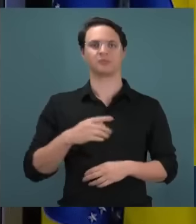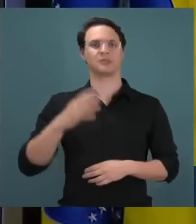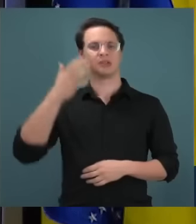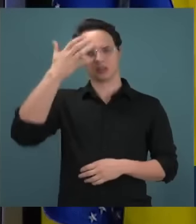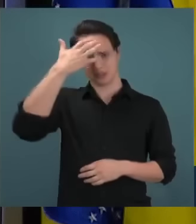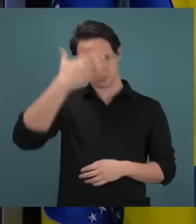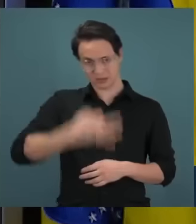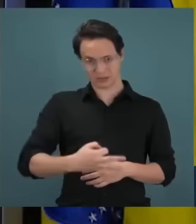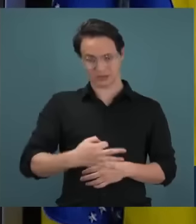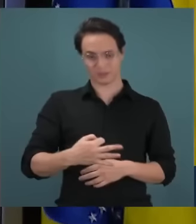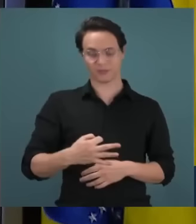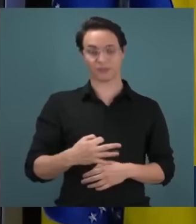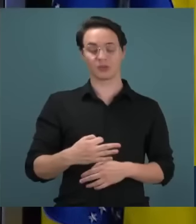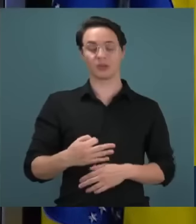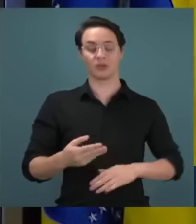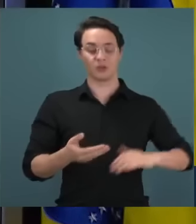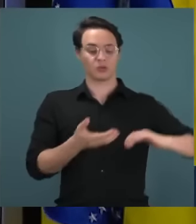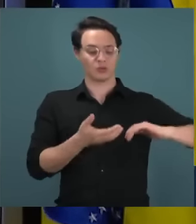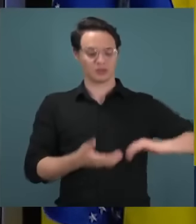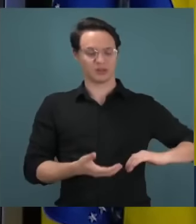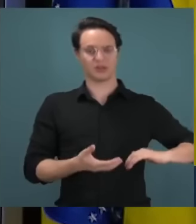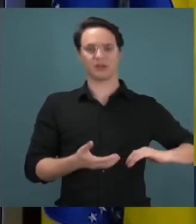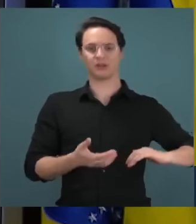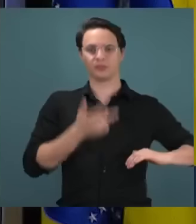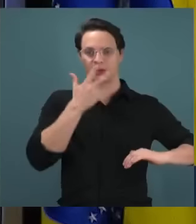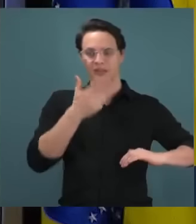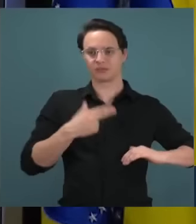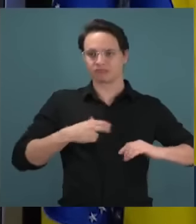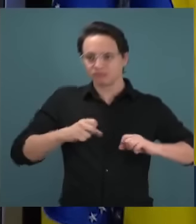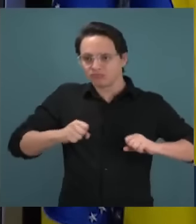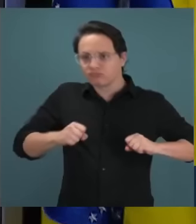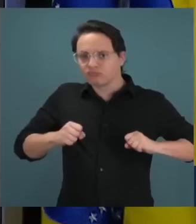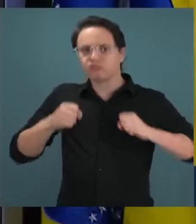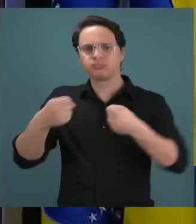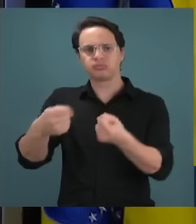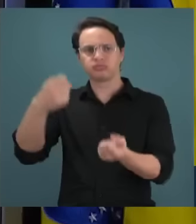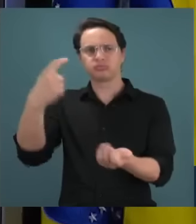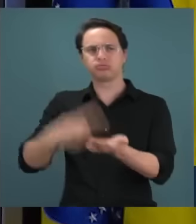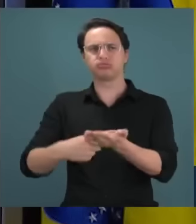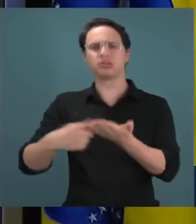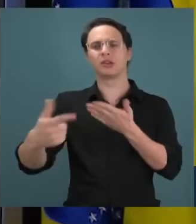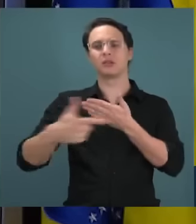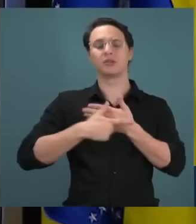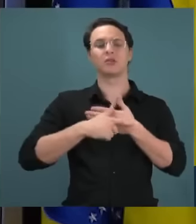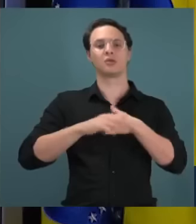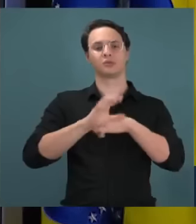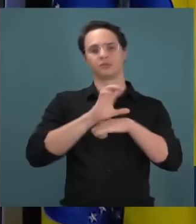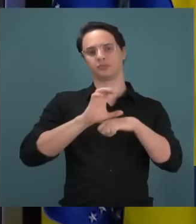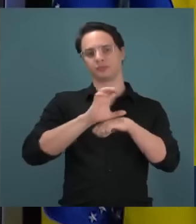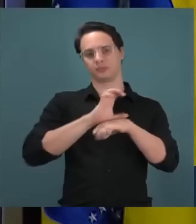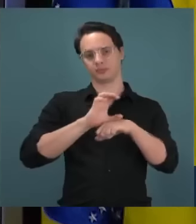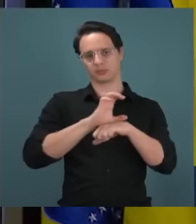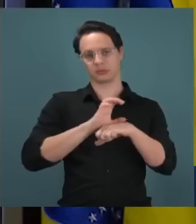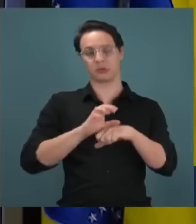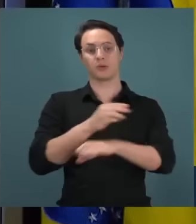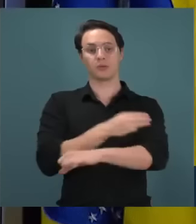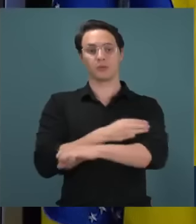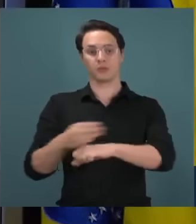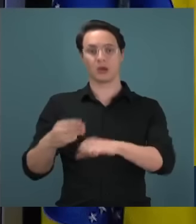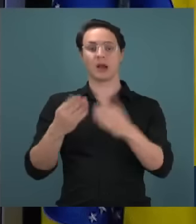que quando esse Senado sair dessa omissão covarde e cumprir o seu dever constitucional e moral de